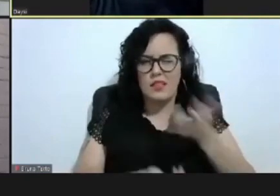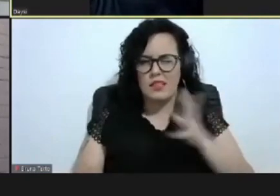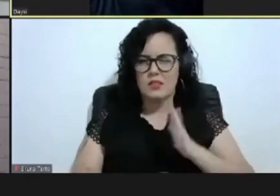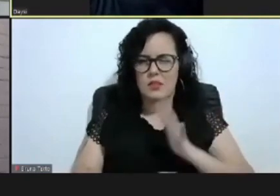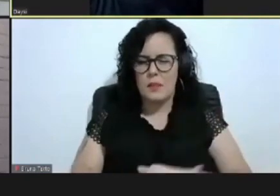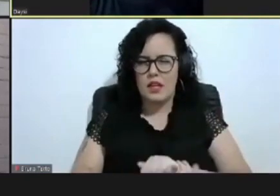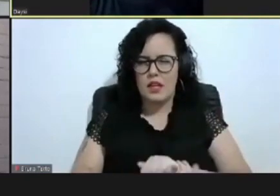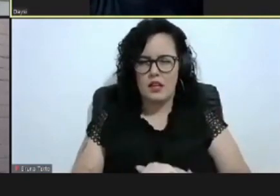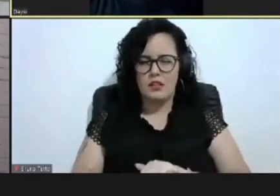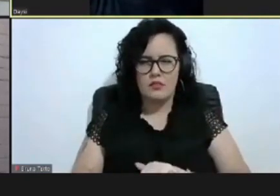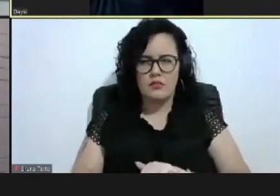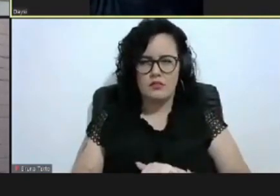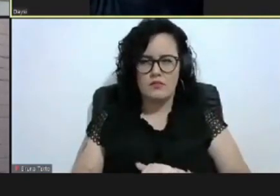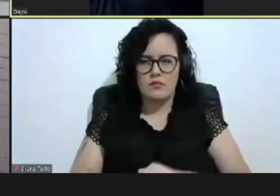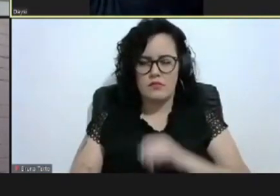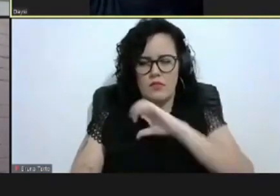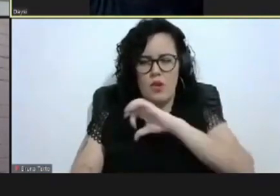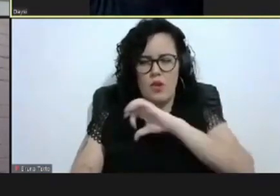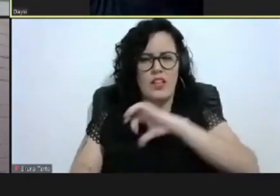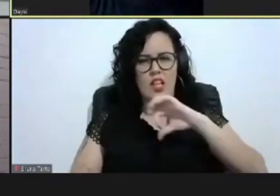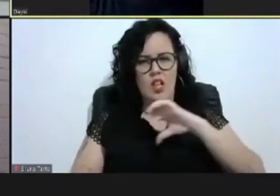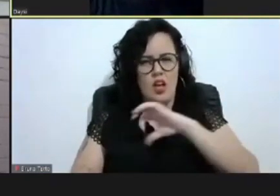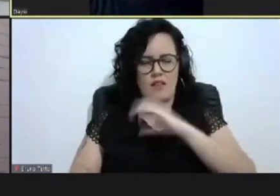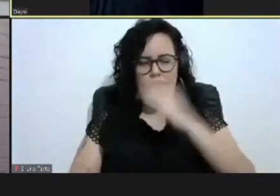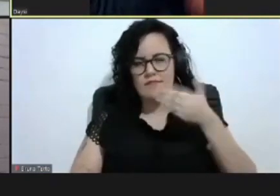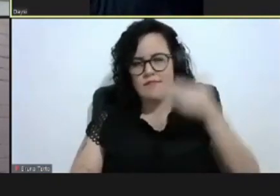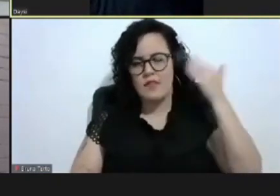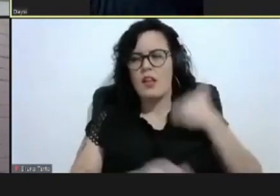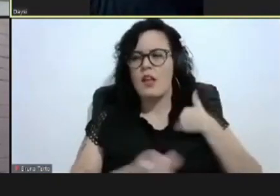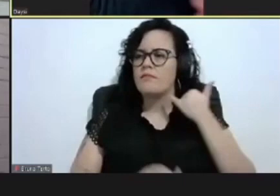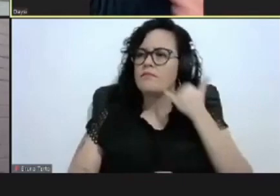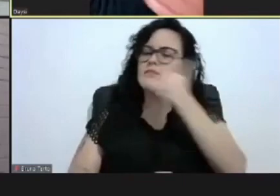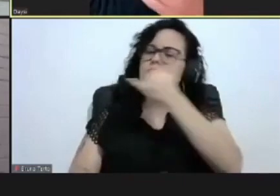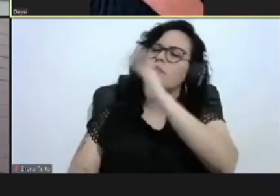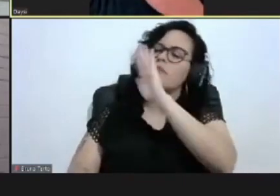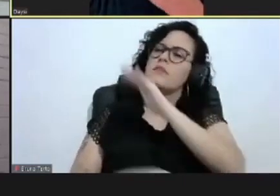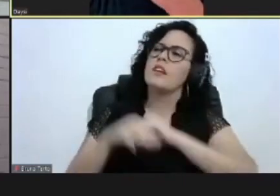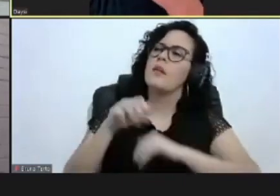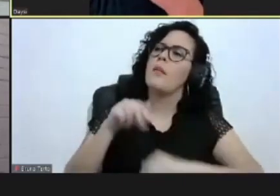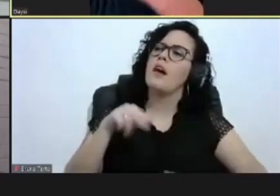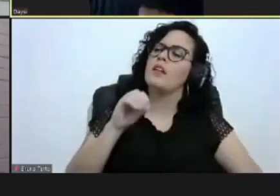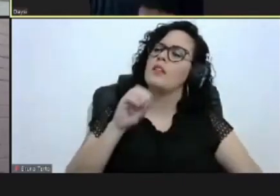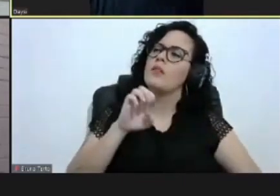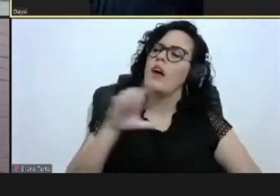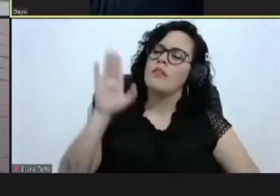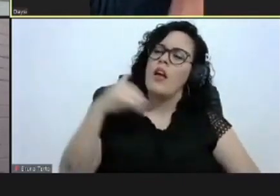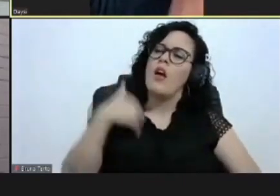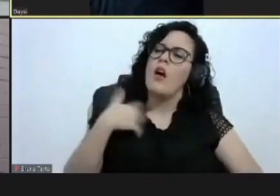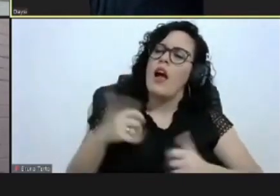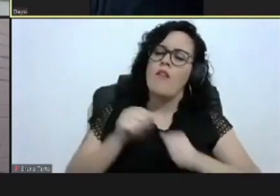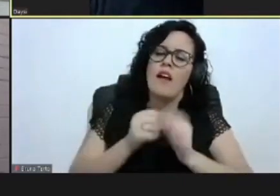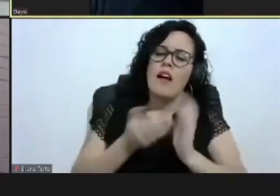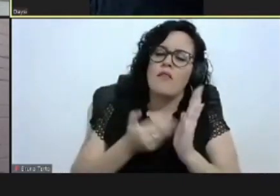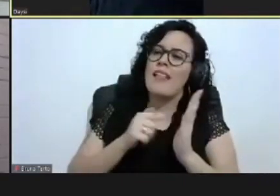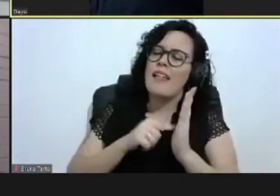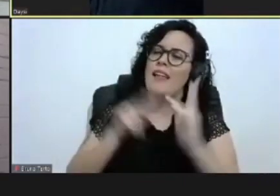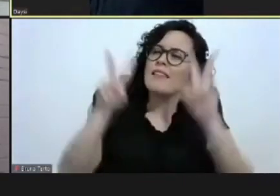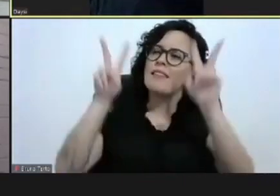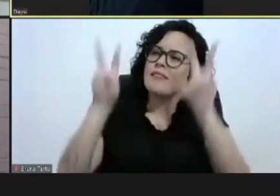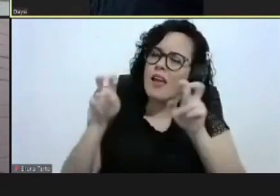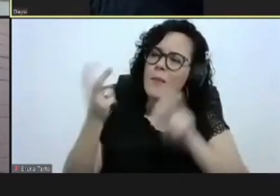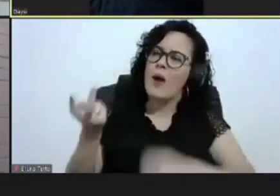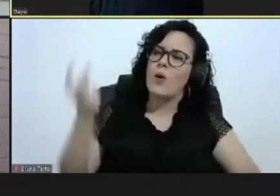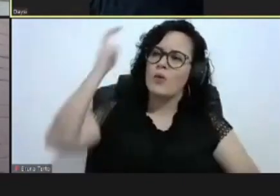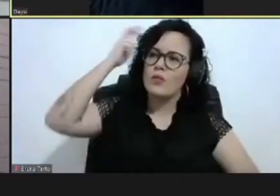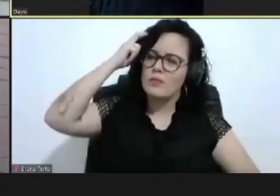acho que em 1999, eu liguei para o Manuel, falei, Manuel, eu quero fazer uma revista de cultura, que vai chamar Machado, em